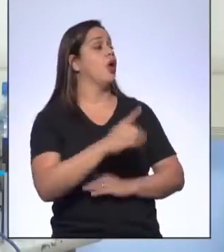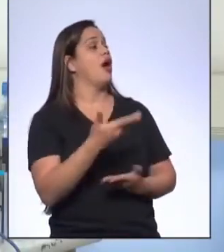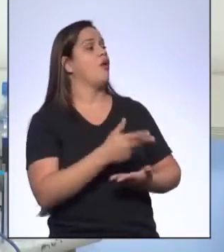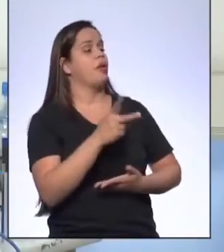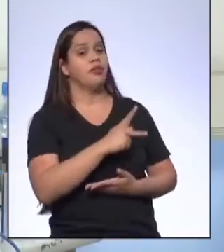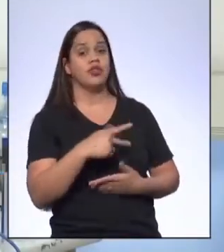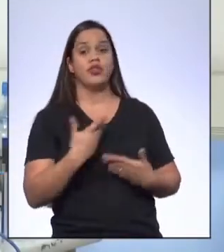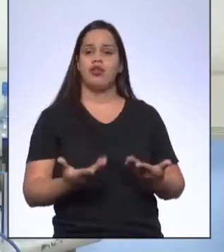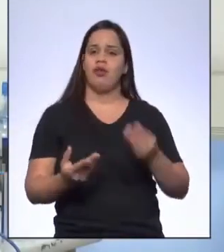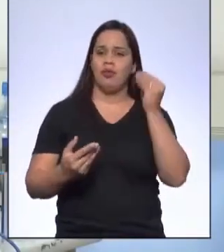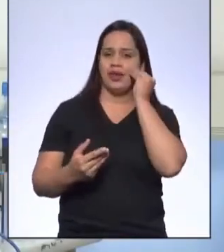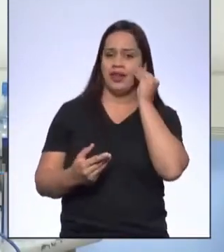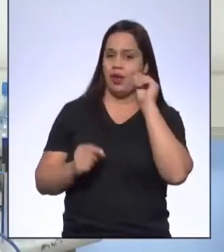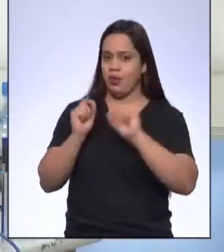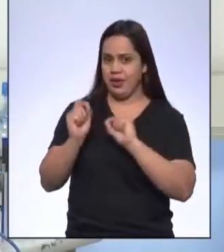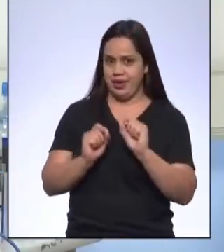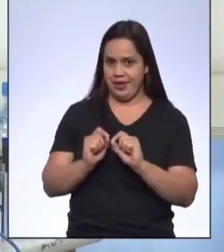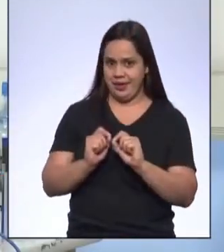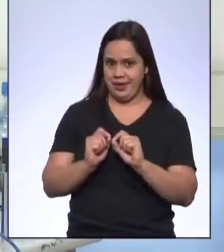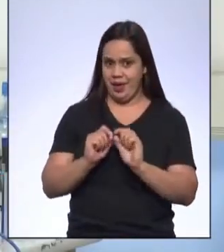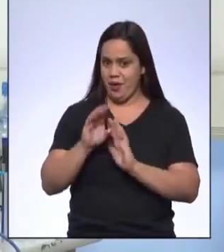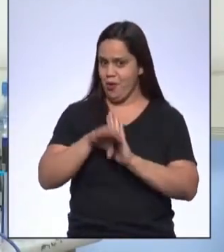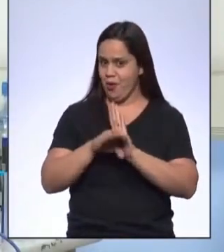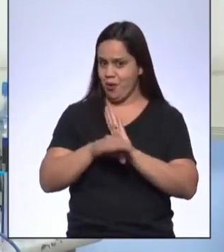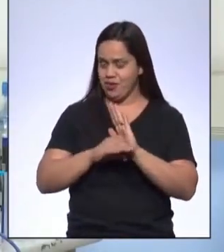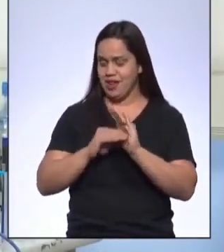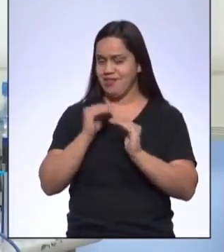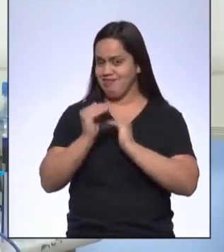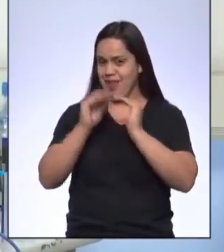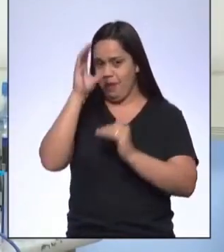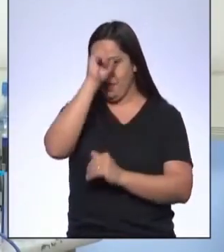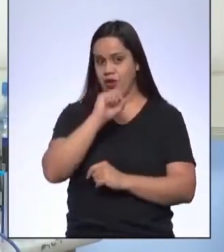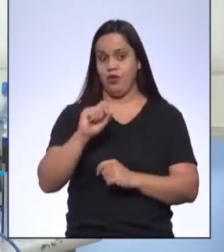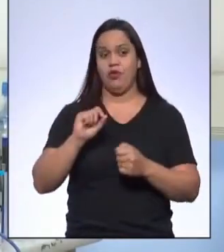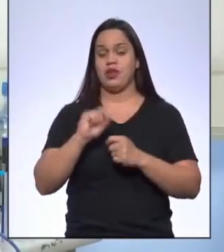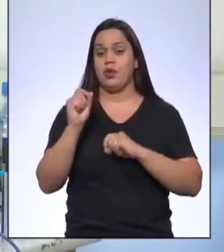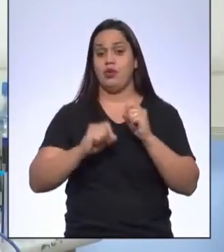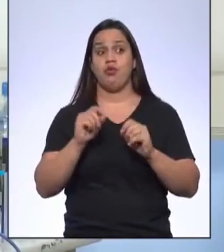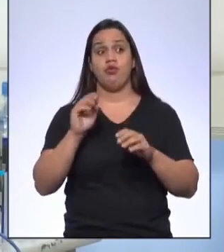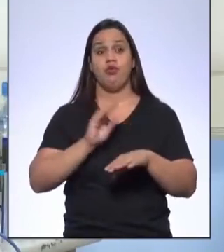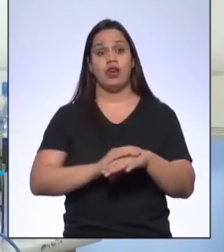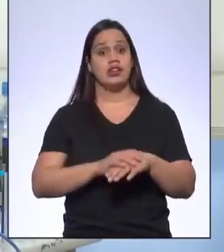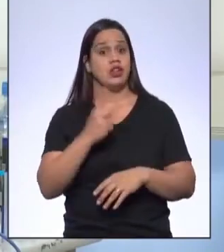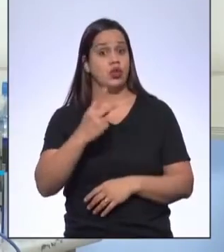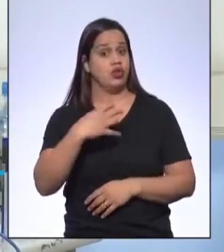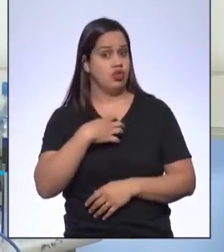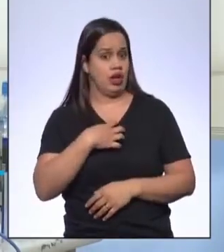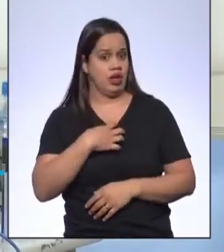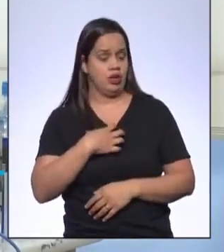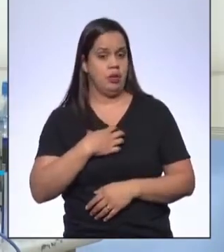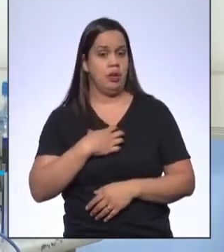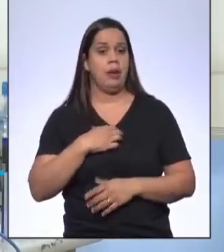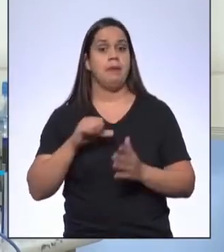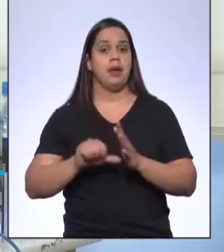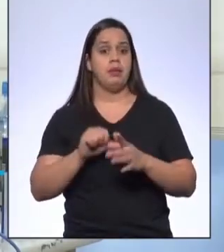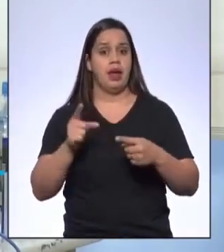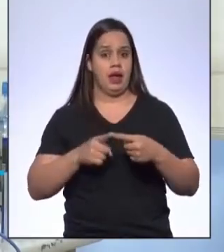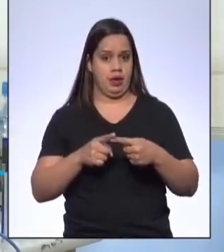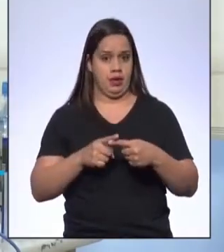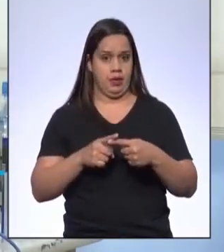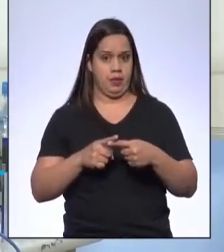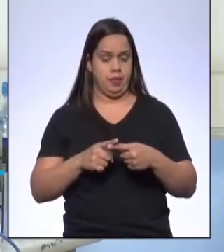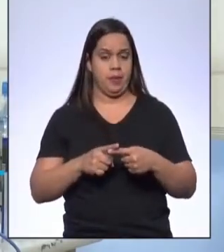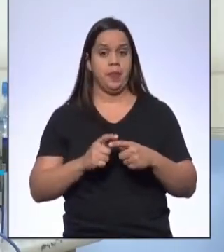essa ideia e esse conceito da seguinte forma. Vou fazer das duas formas. Primeiro, a ideia do maior